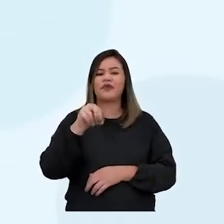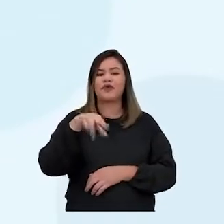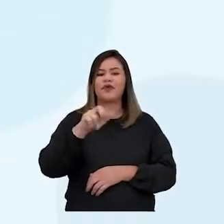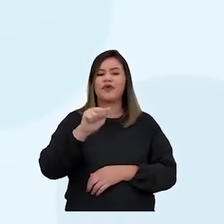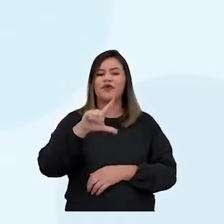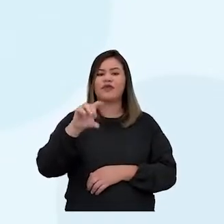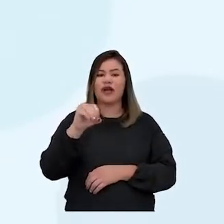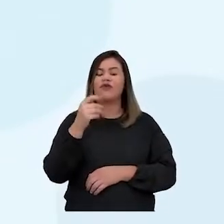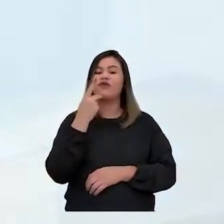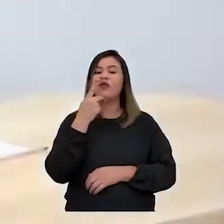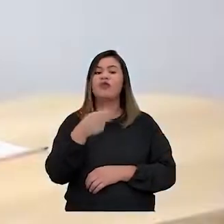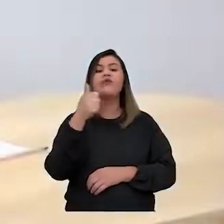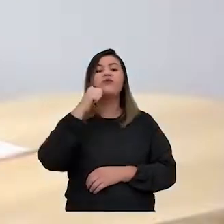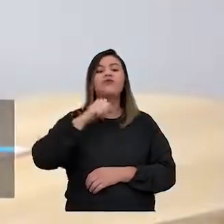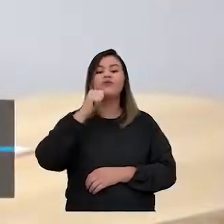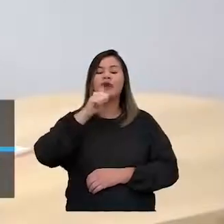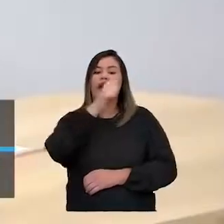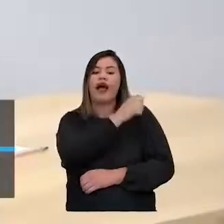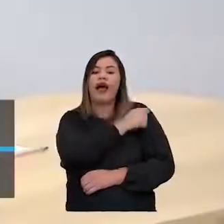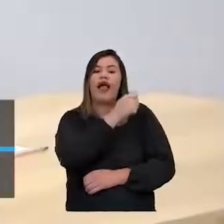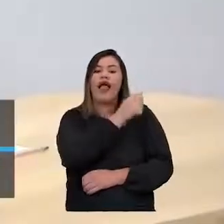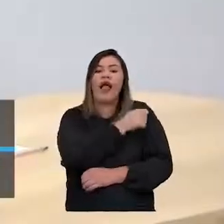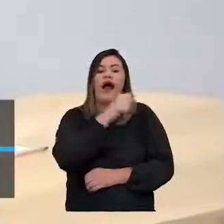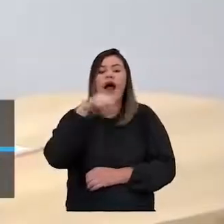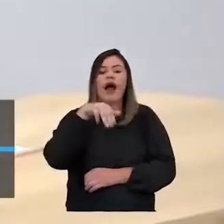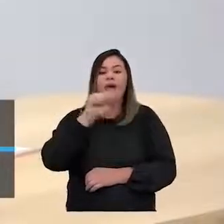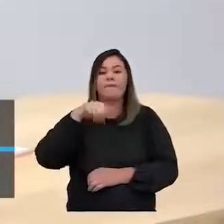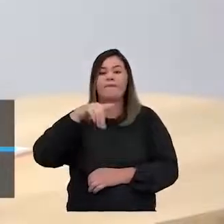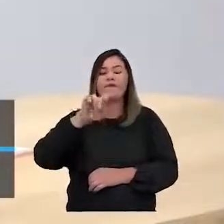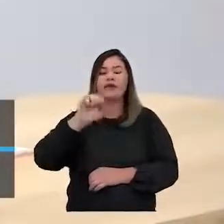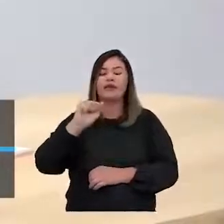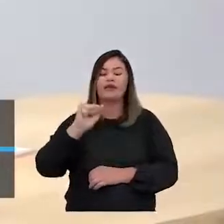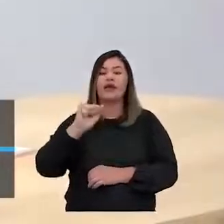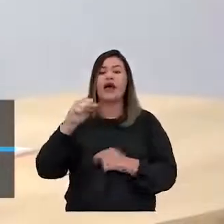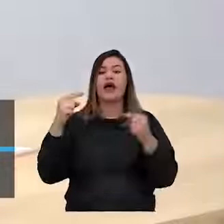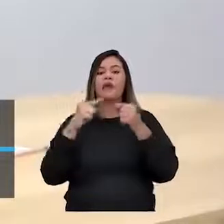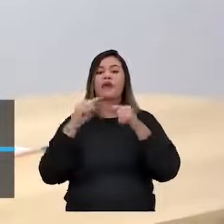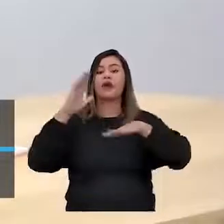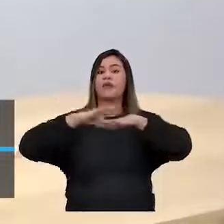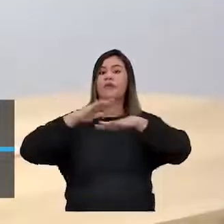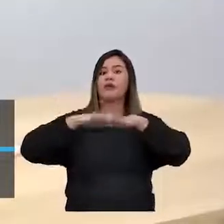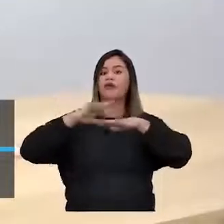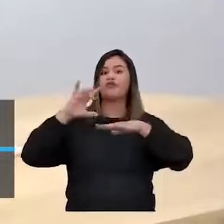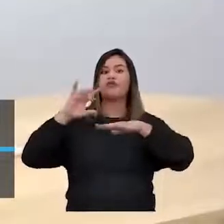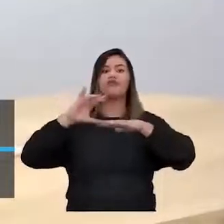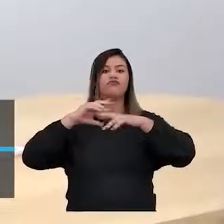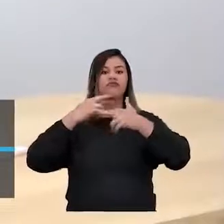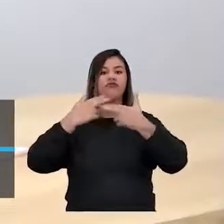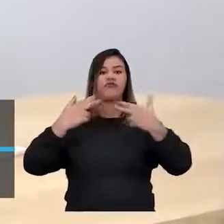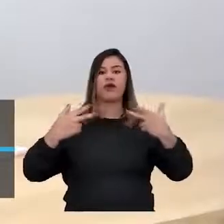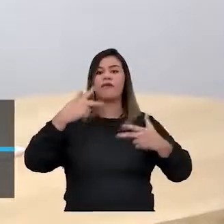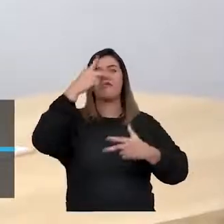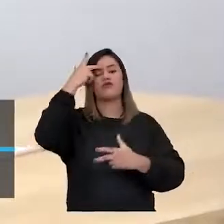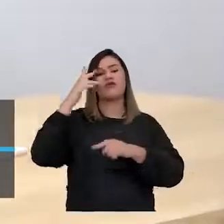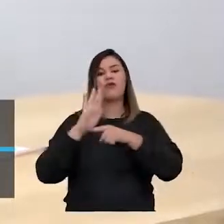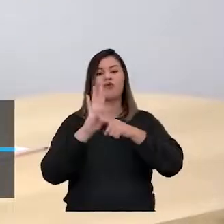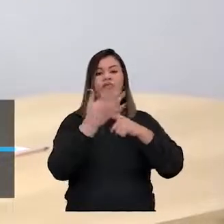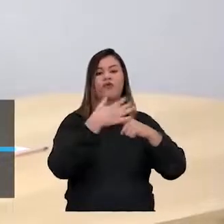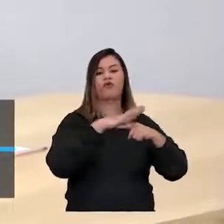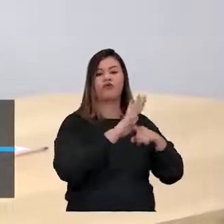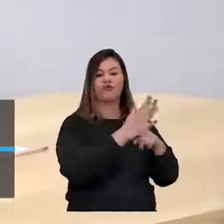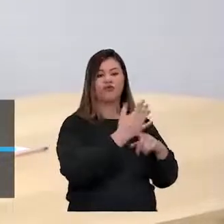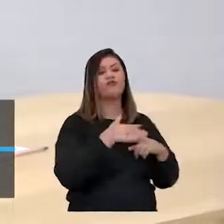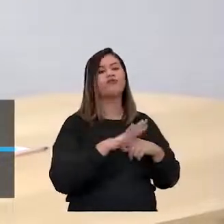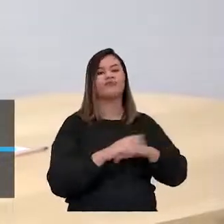Amanda, porque ela é constituída por cidadãos, isso foi feita pelas muitas mãos de vários cidadãos.